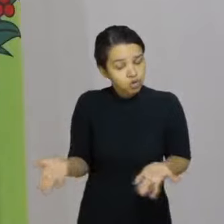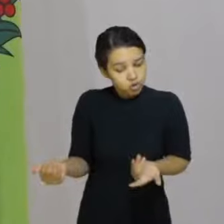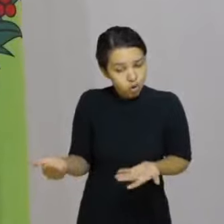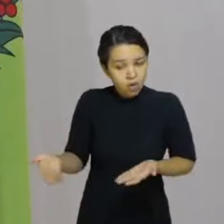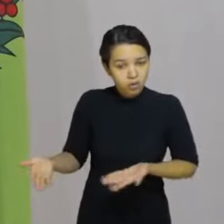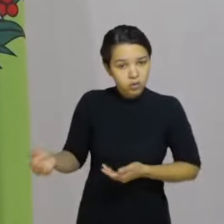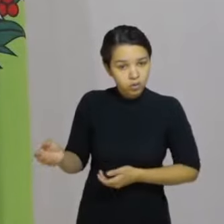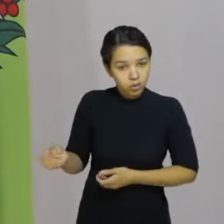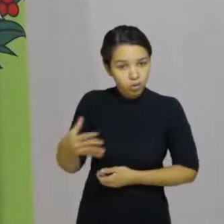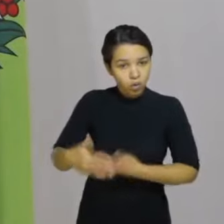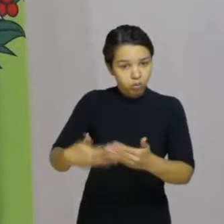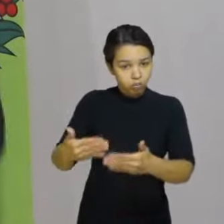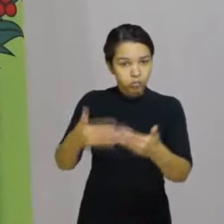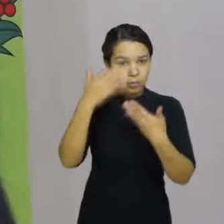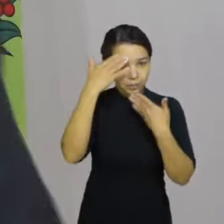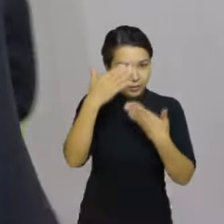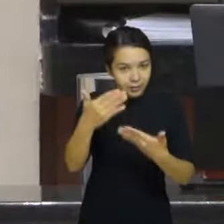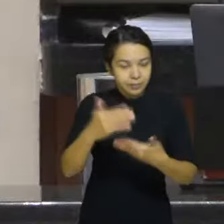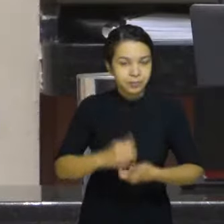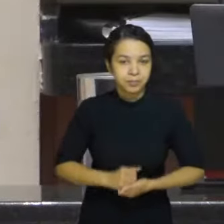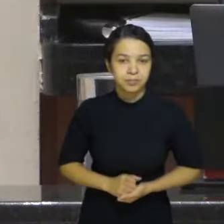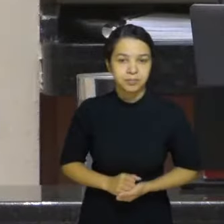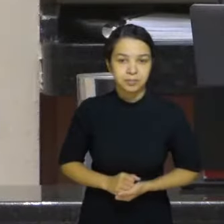Obrigado a todos. Ótimo dia.